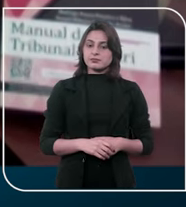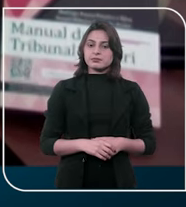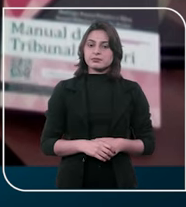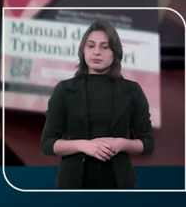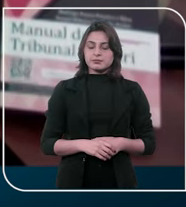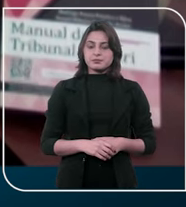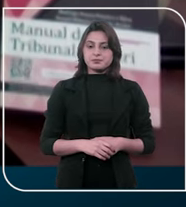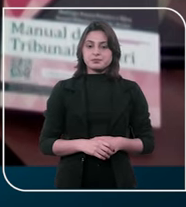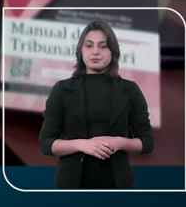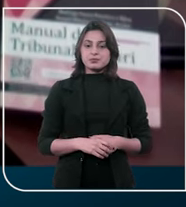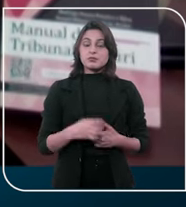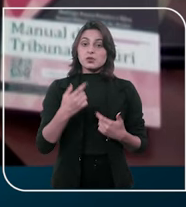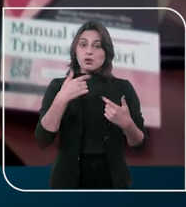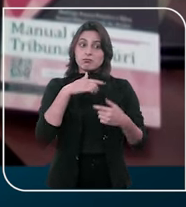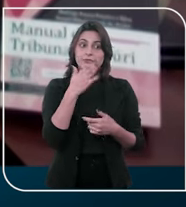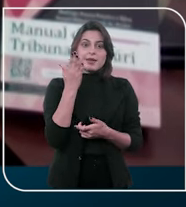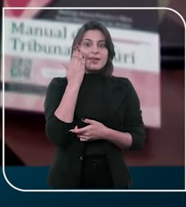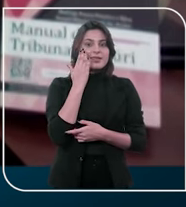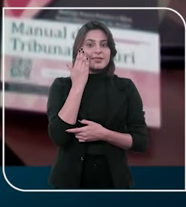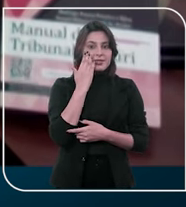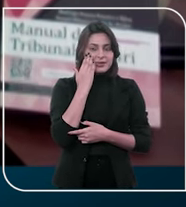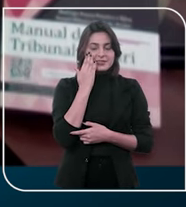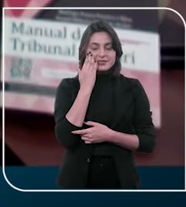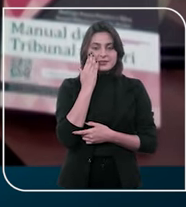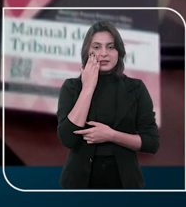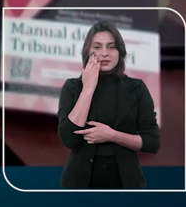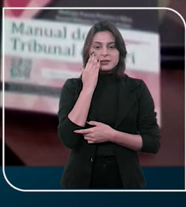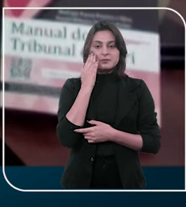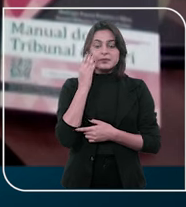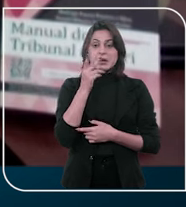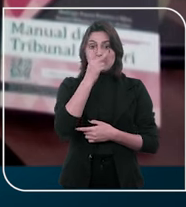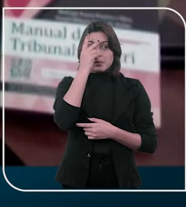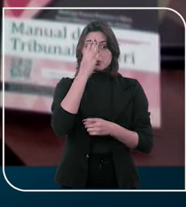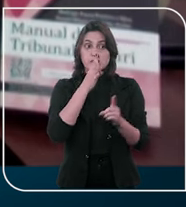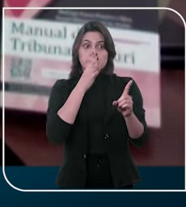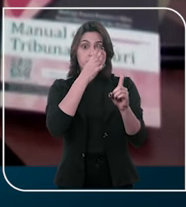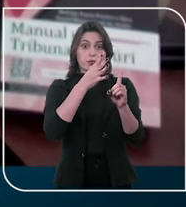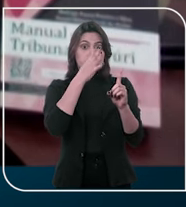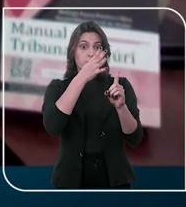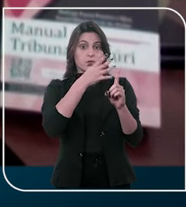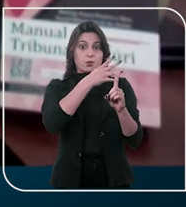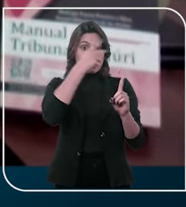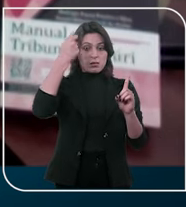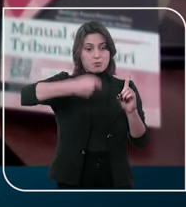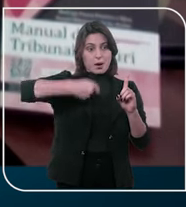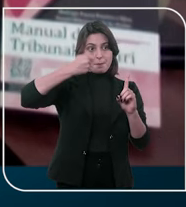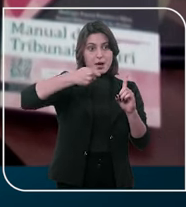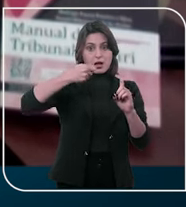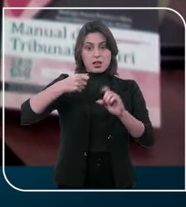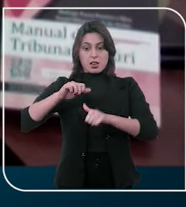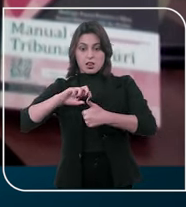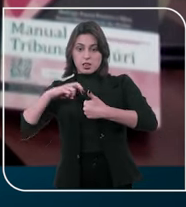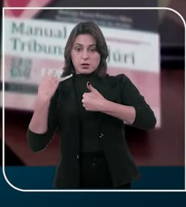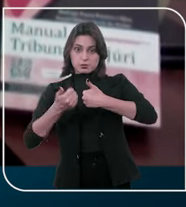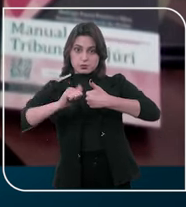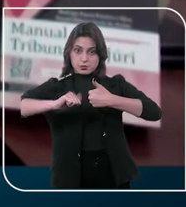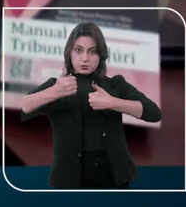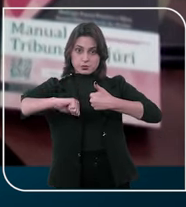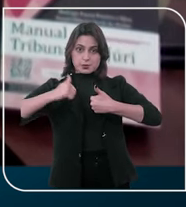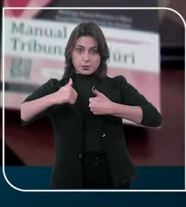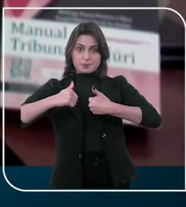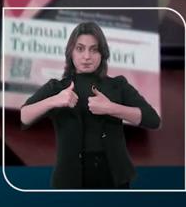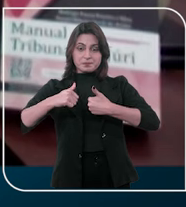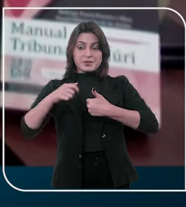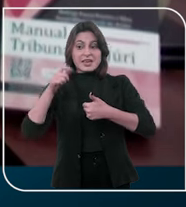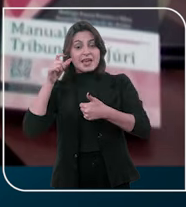que quando o acusado vai ser julgado perante o júri popular, em que são pessoas leigas que vão decidir, pessoas